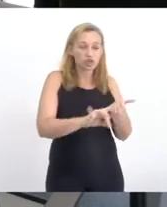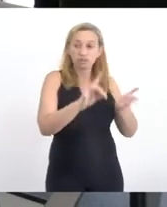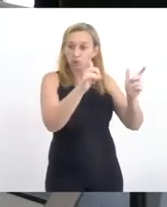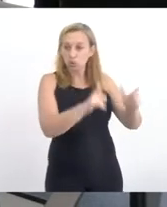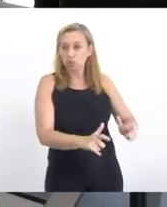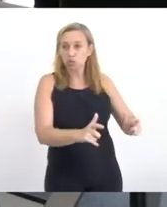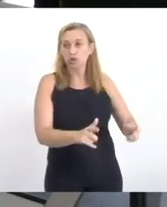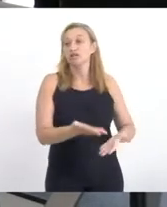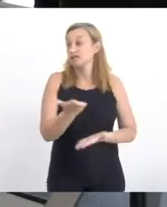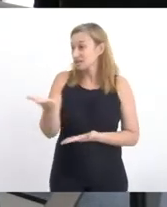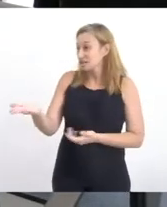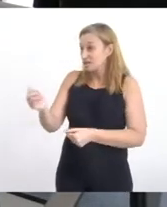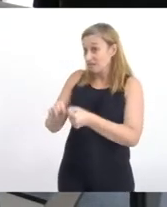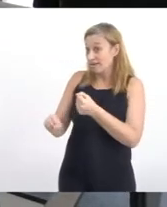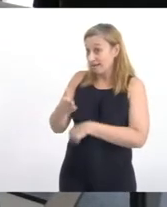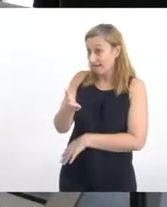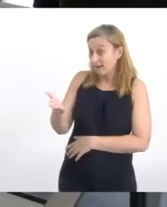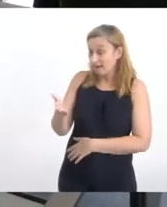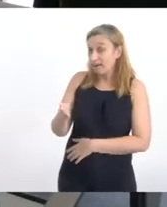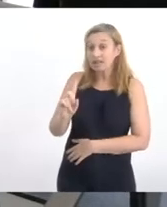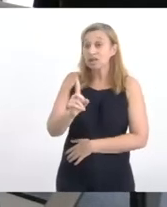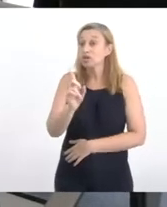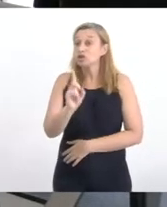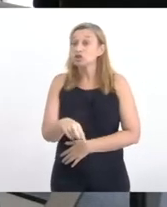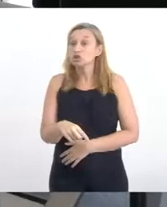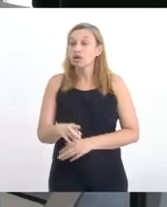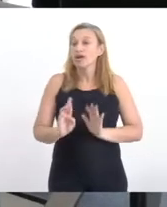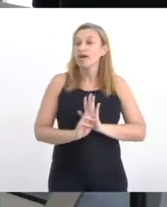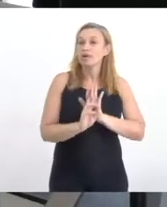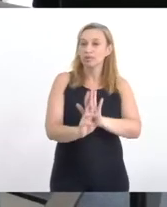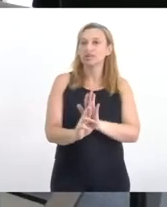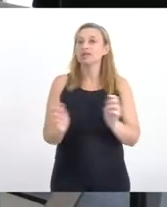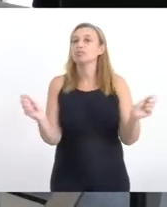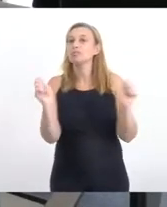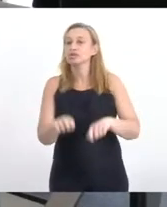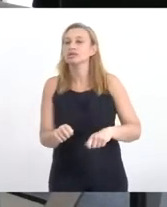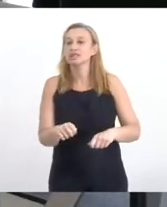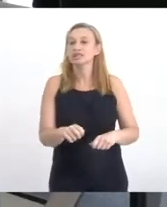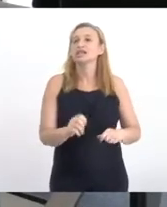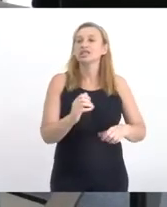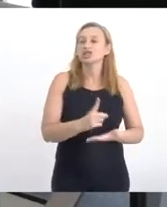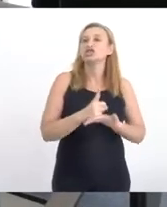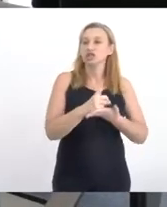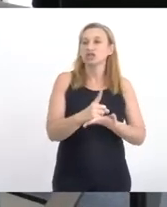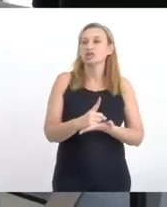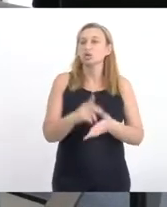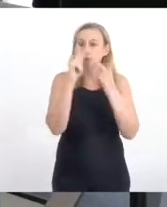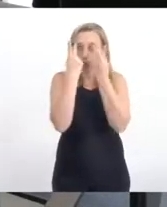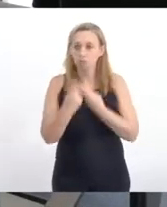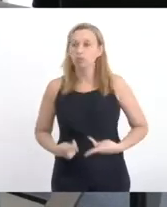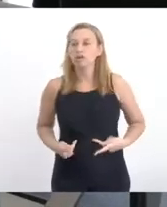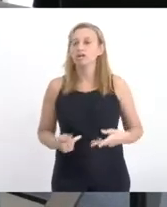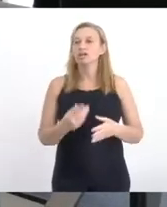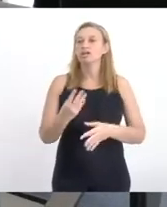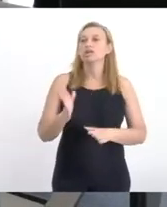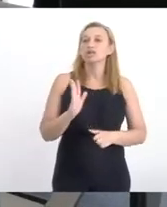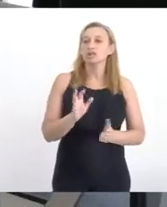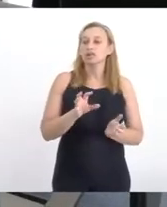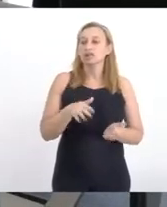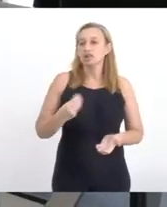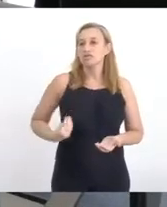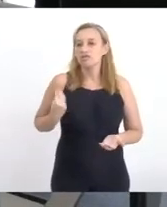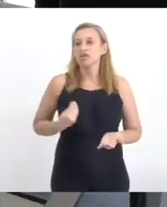então o que vocês fazem lá não é só representar a possibilidade de dignidade humana para aqueles que estão